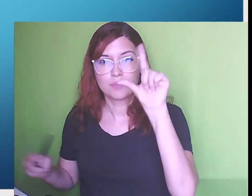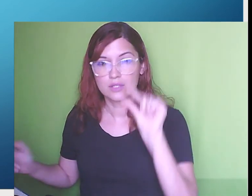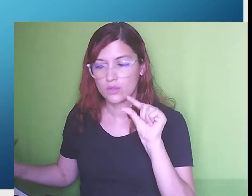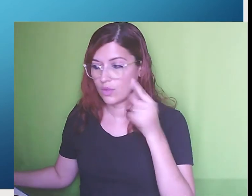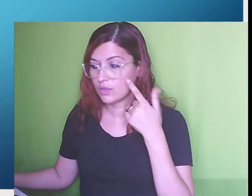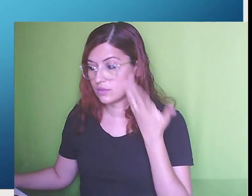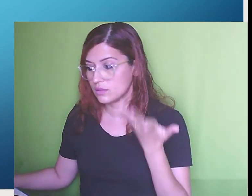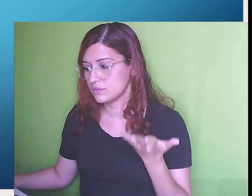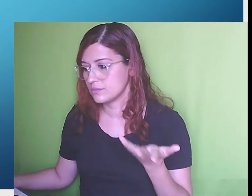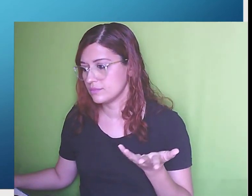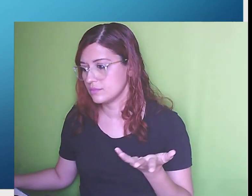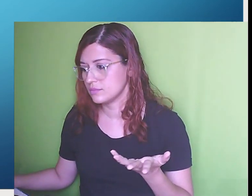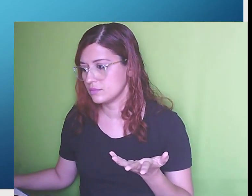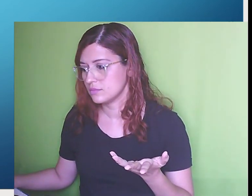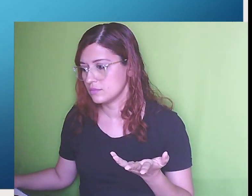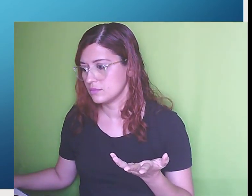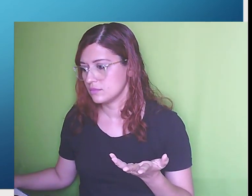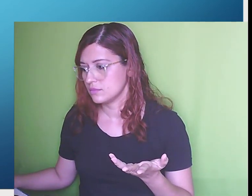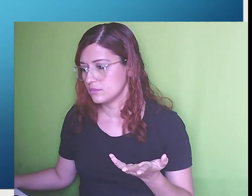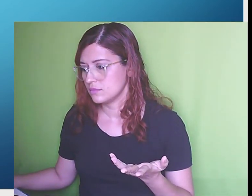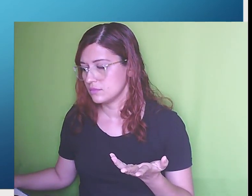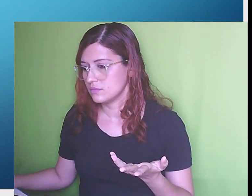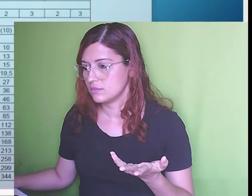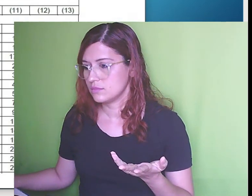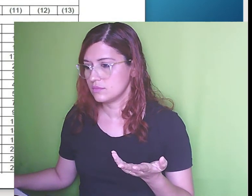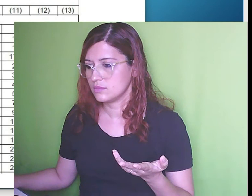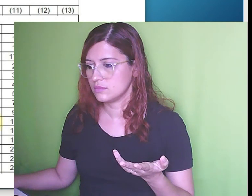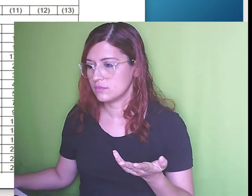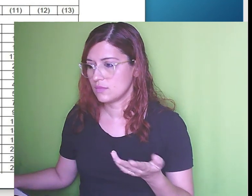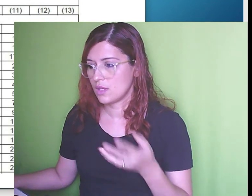Então, veja que o valor da corrente já diminuiu.